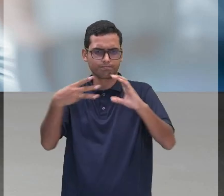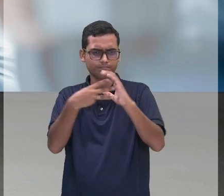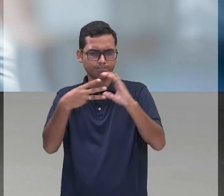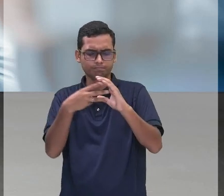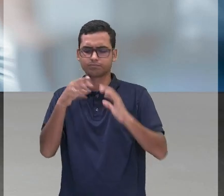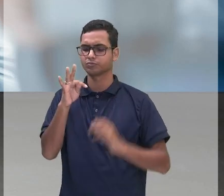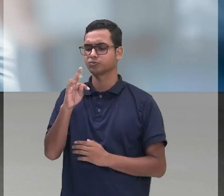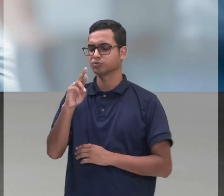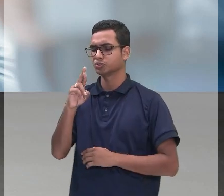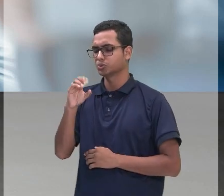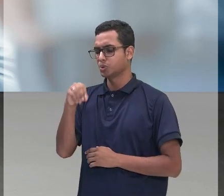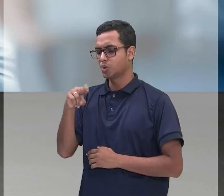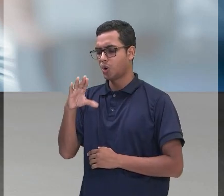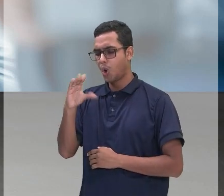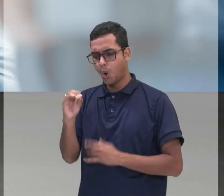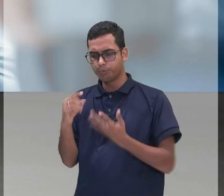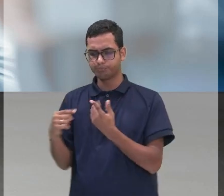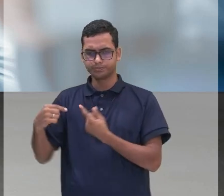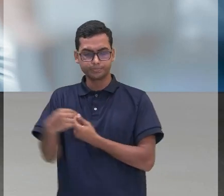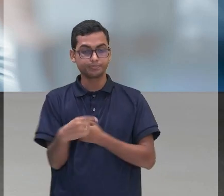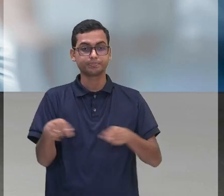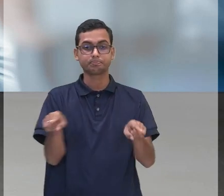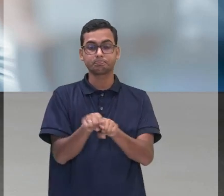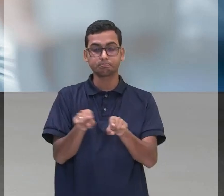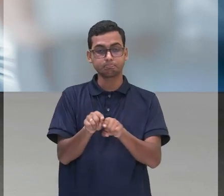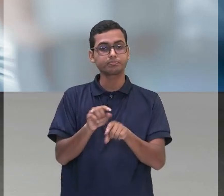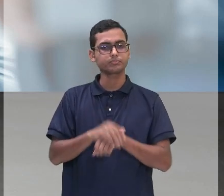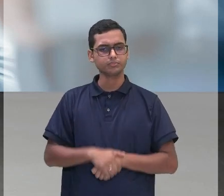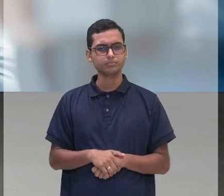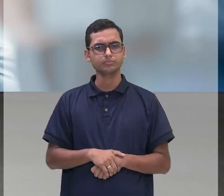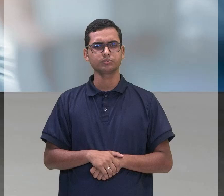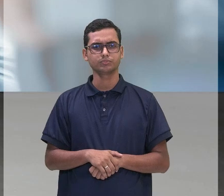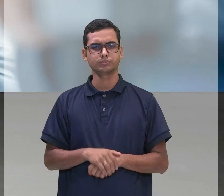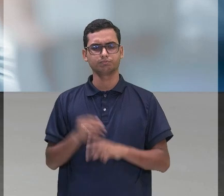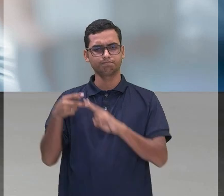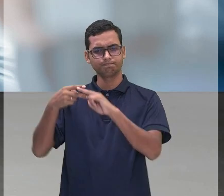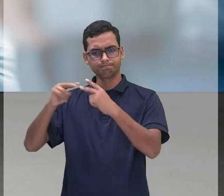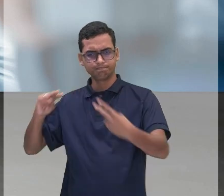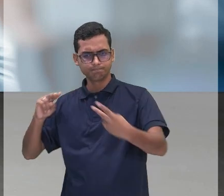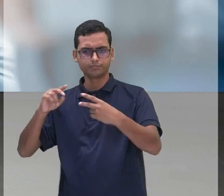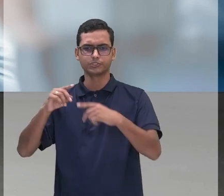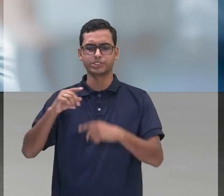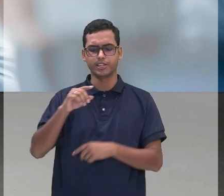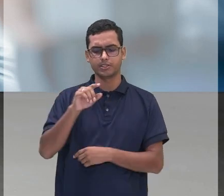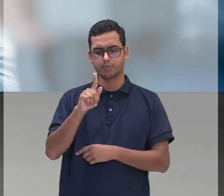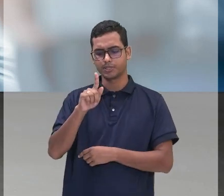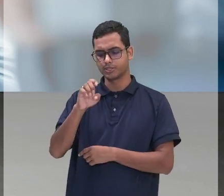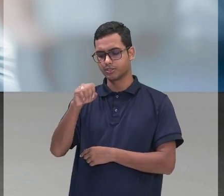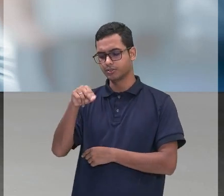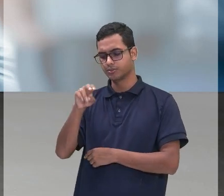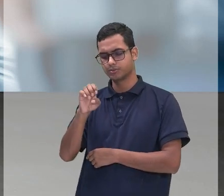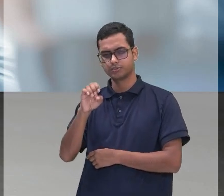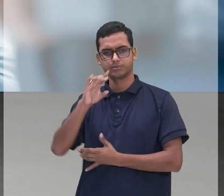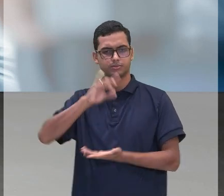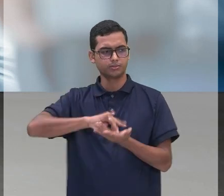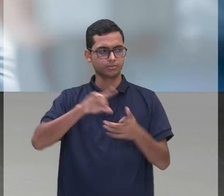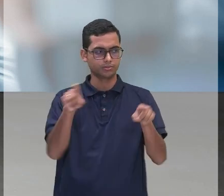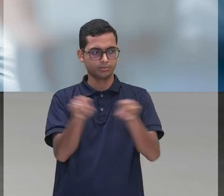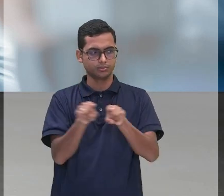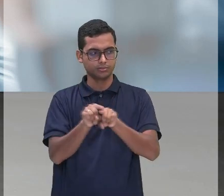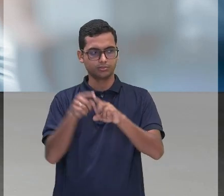ali mecanismos e genes que são utilizados e que são estudados, né? Então,